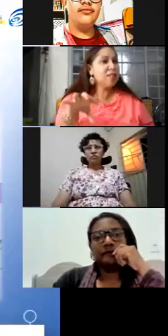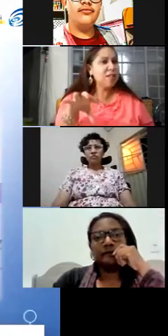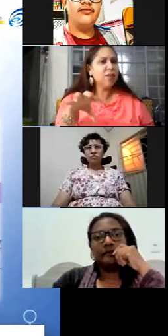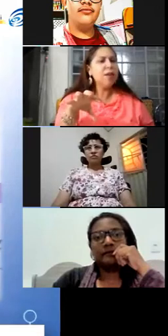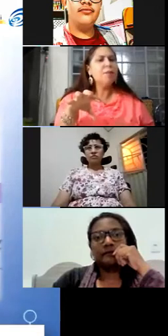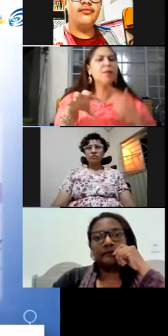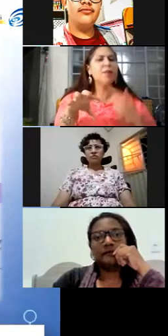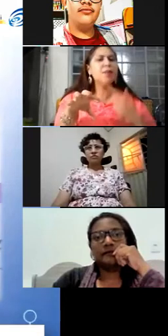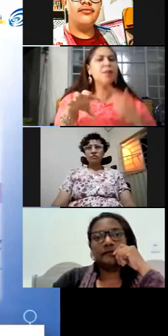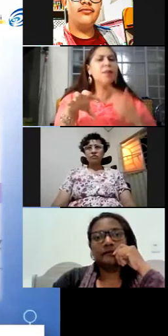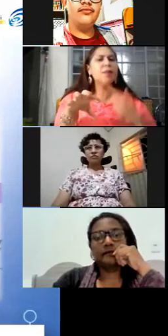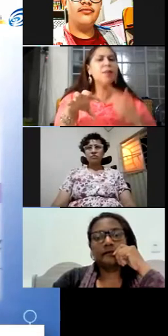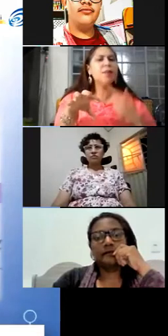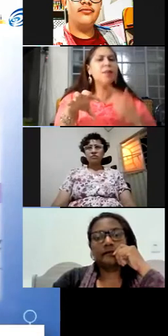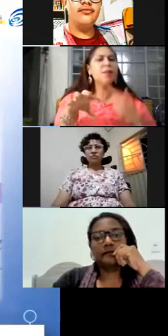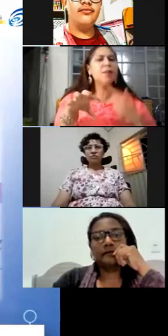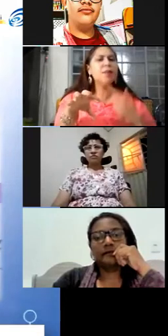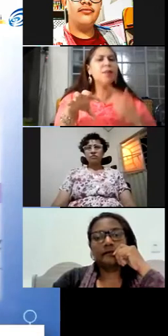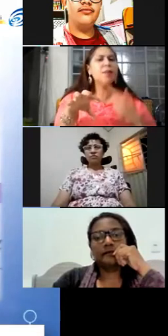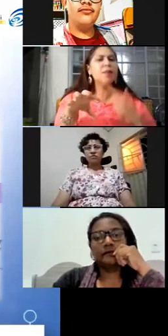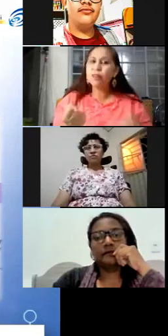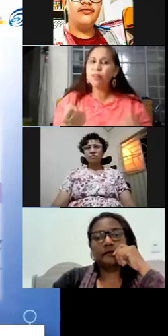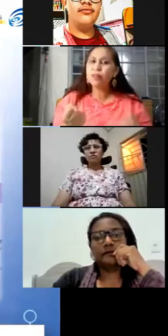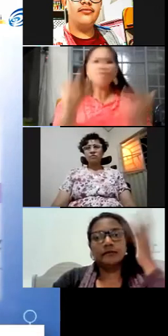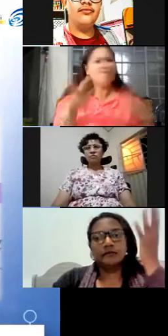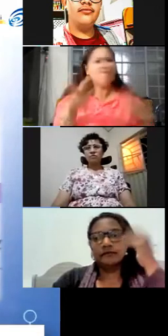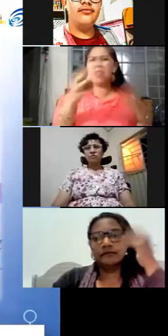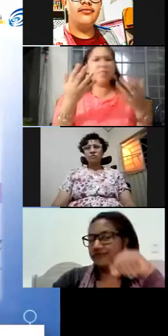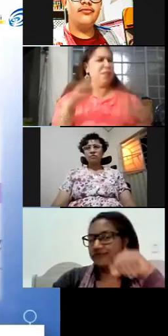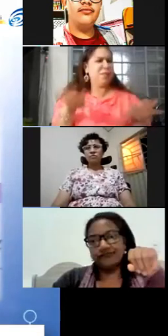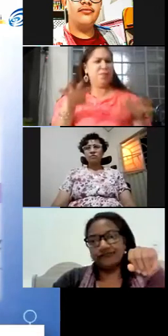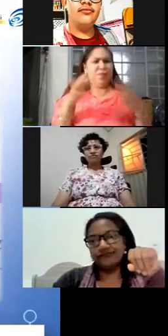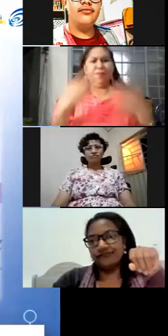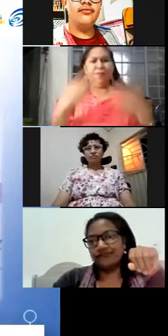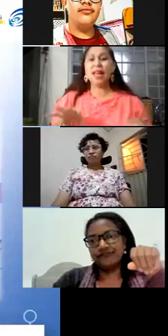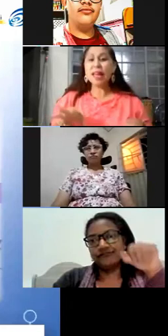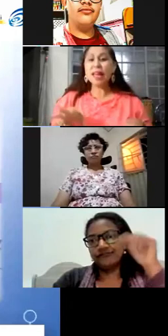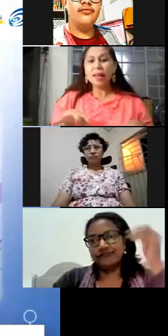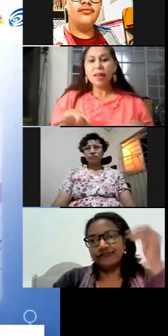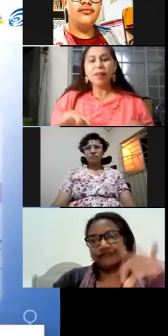não aceito. Mas a cabeça ajuda, viu? Eu aceito, não aceito, né?